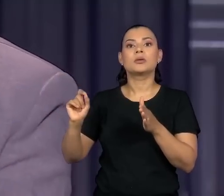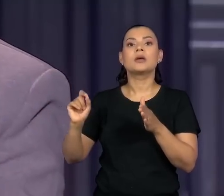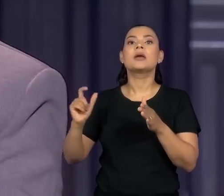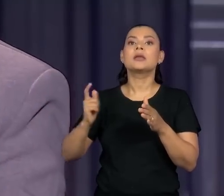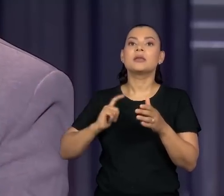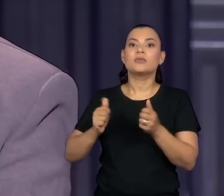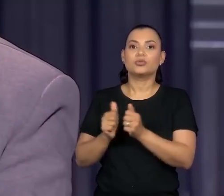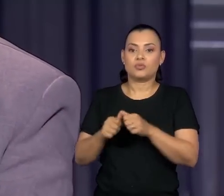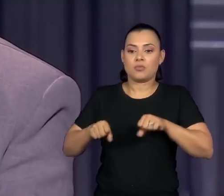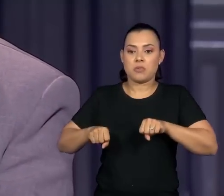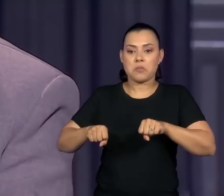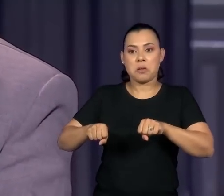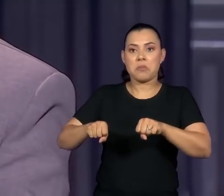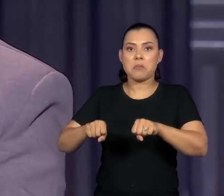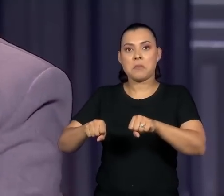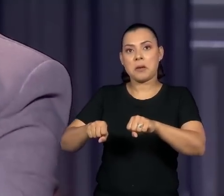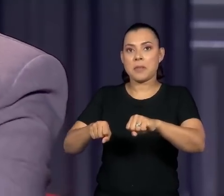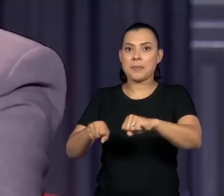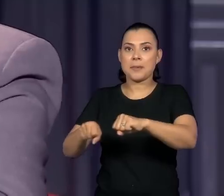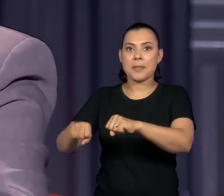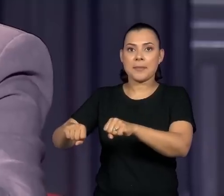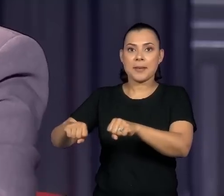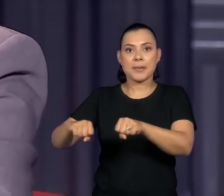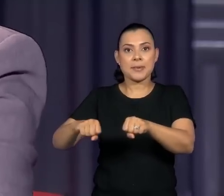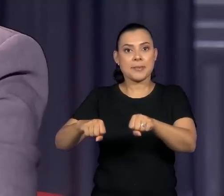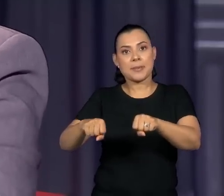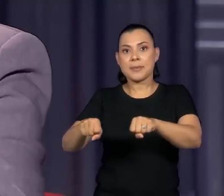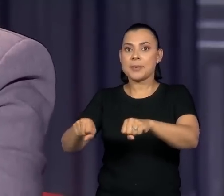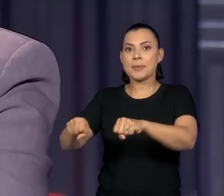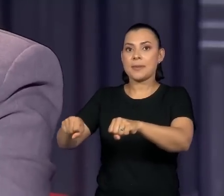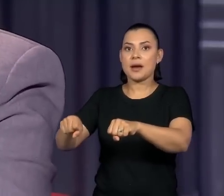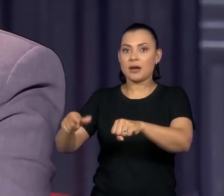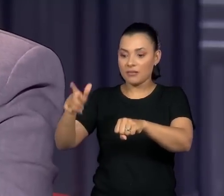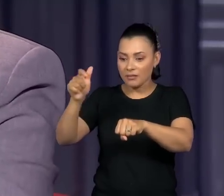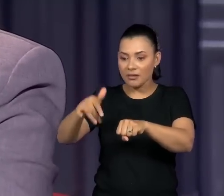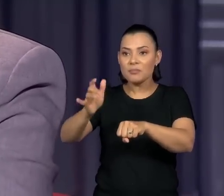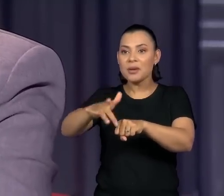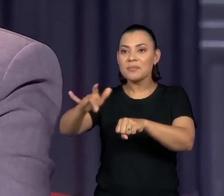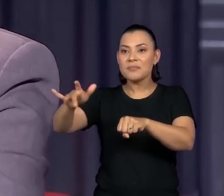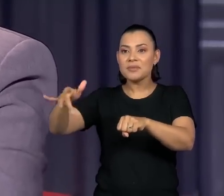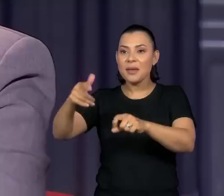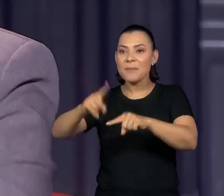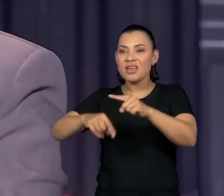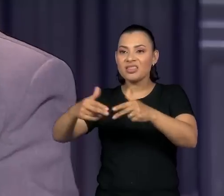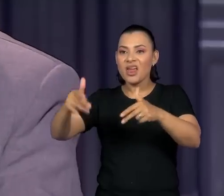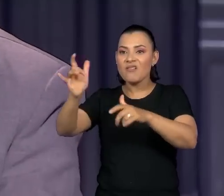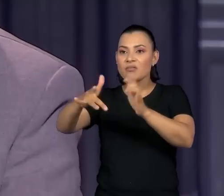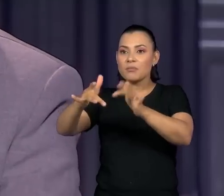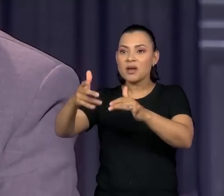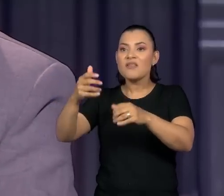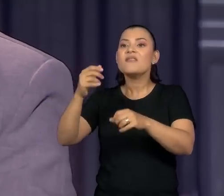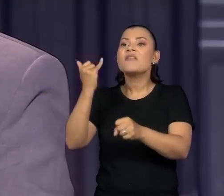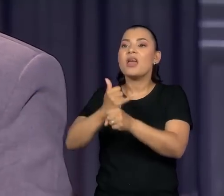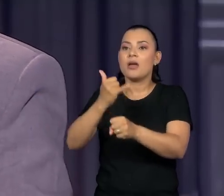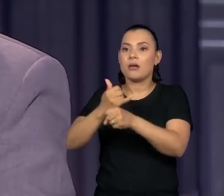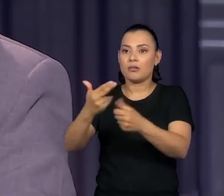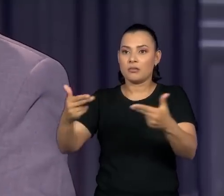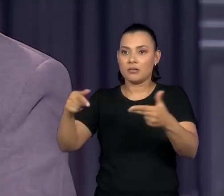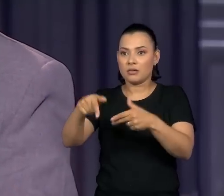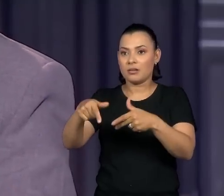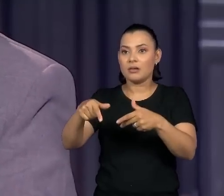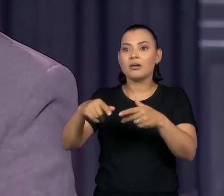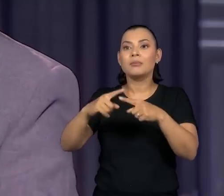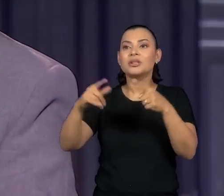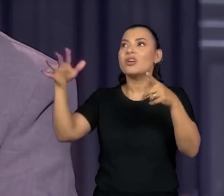o meu carrinho de mão, parecendo um fila da puta, um carrinho de mão cheio de material metálico dentro da subestação de energia, cheio